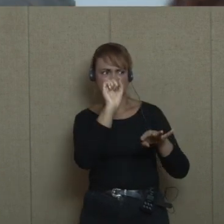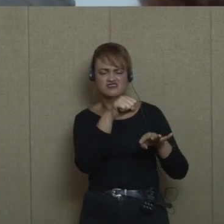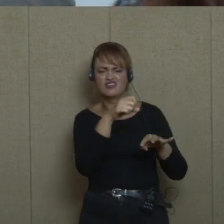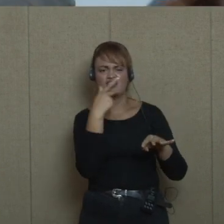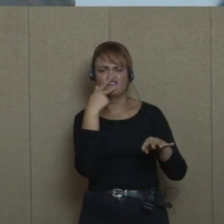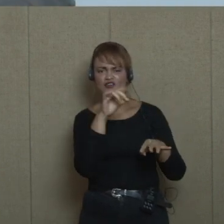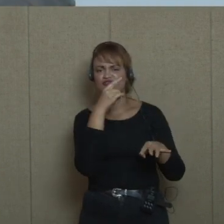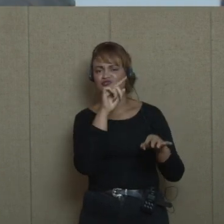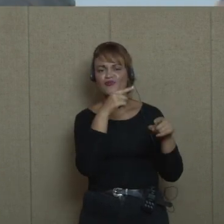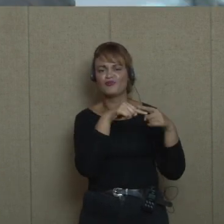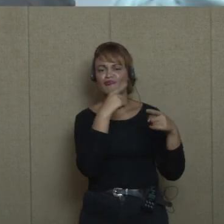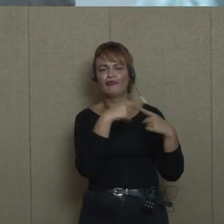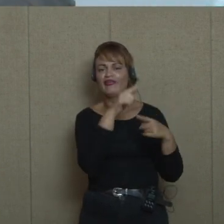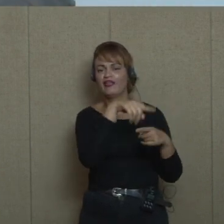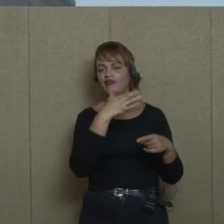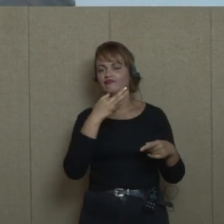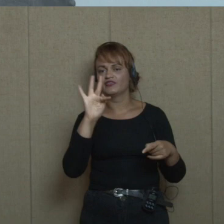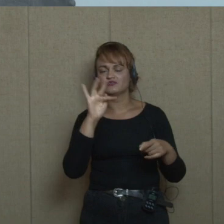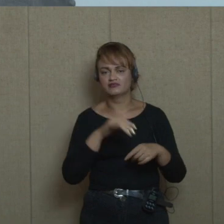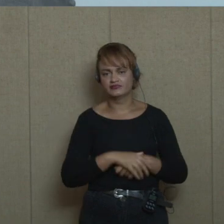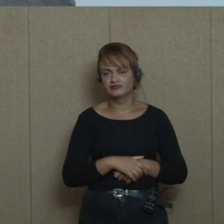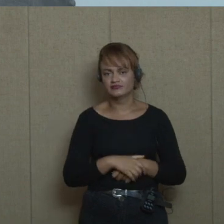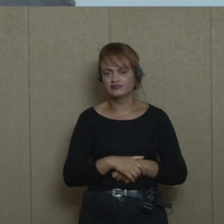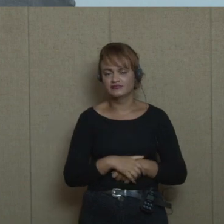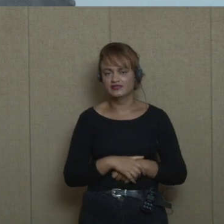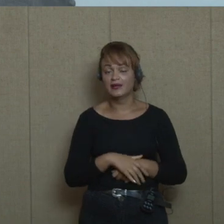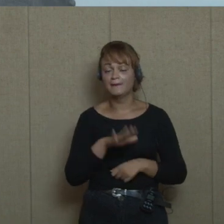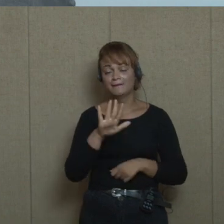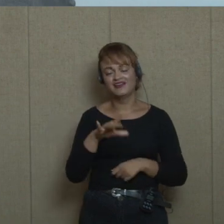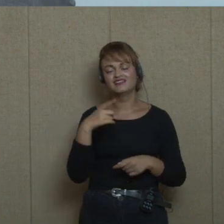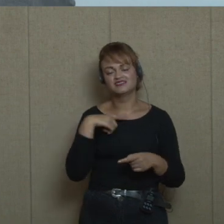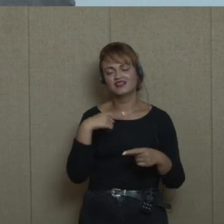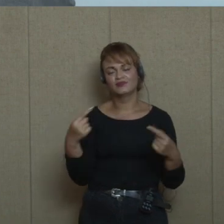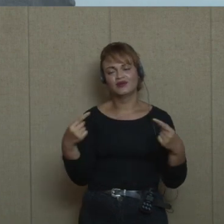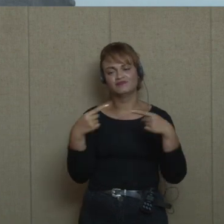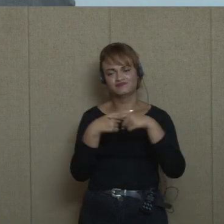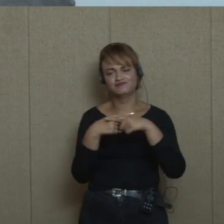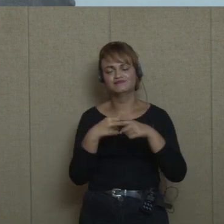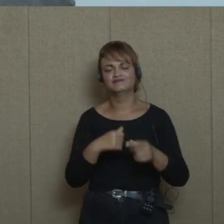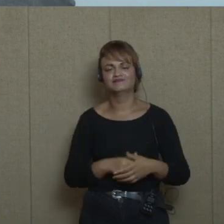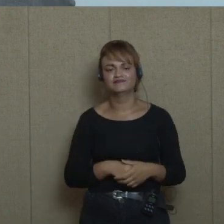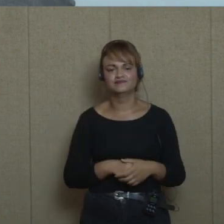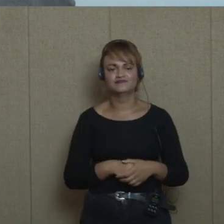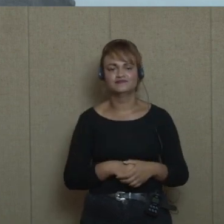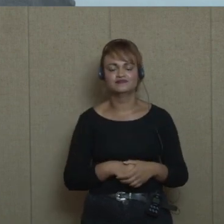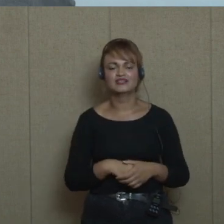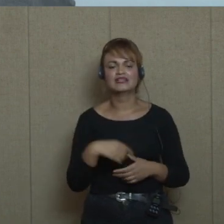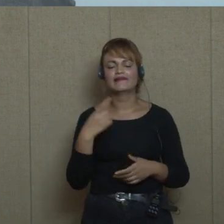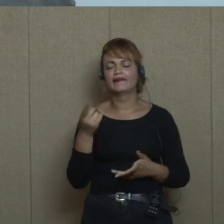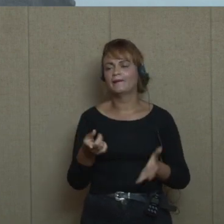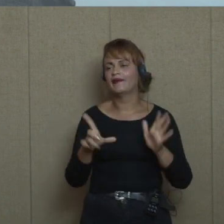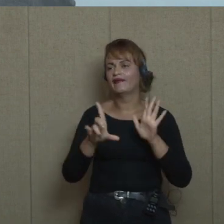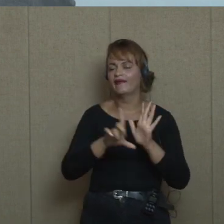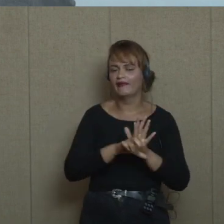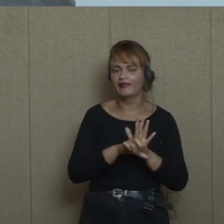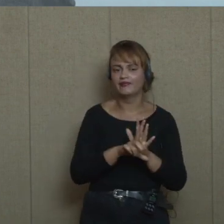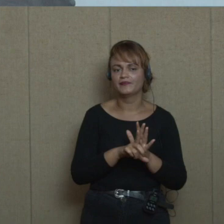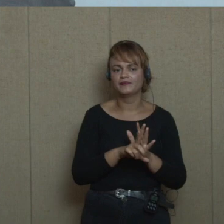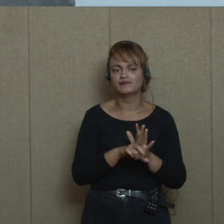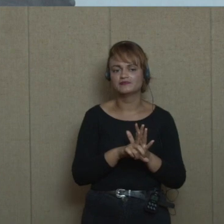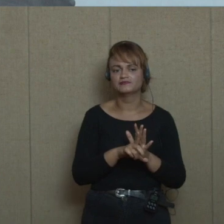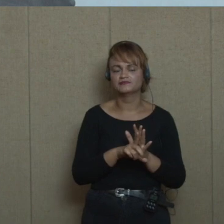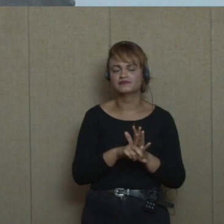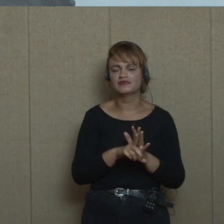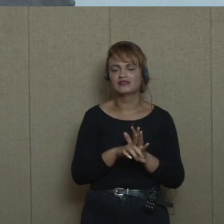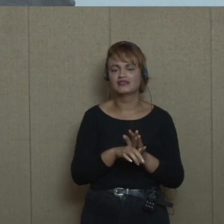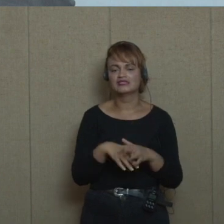isso só porque é francês. Mas sim, há uma contradição. Há uma lei.